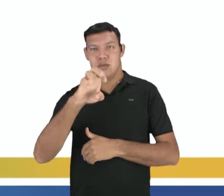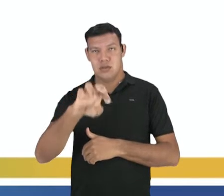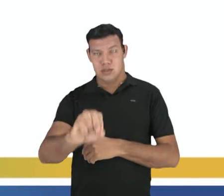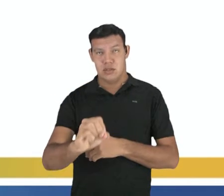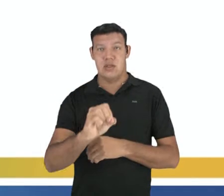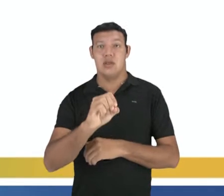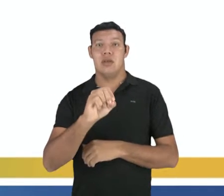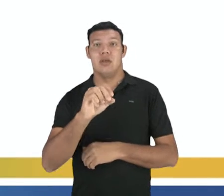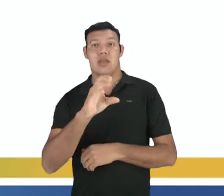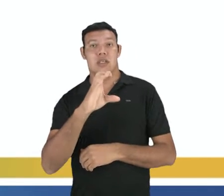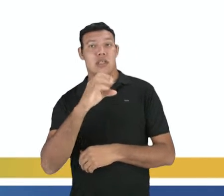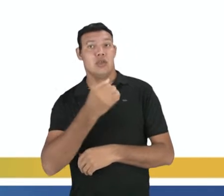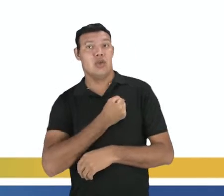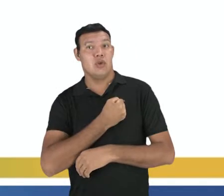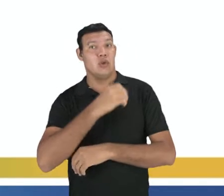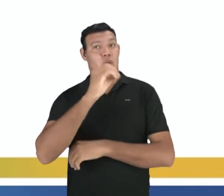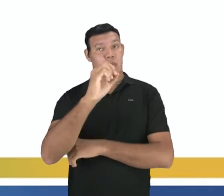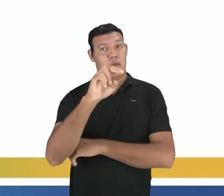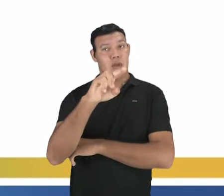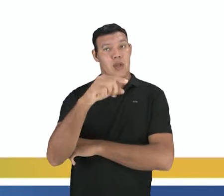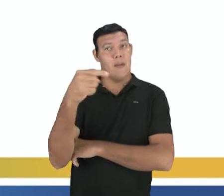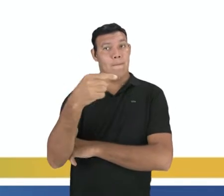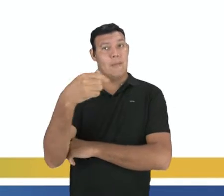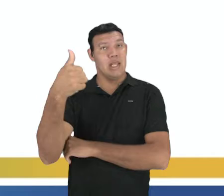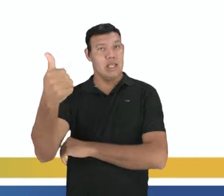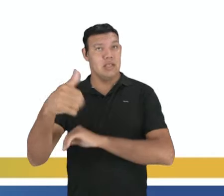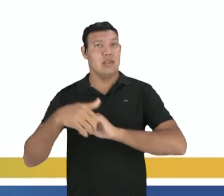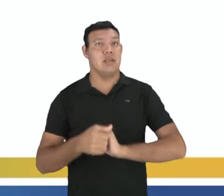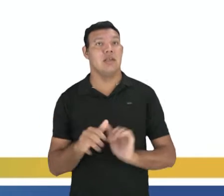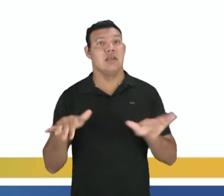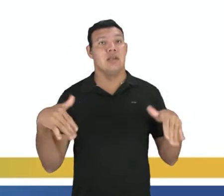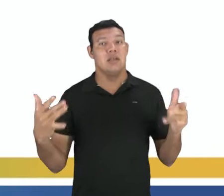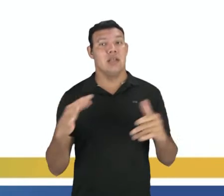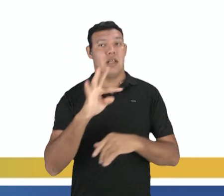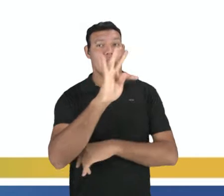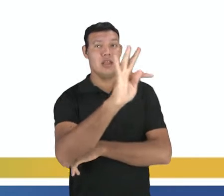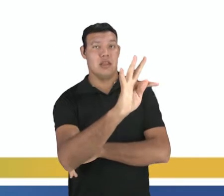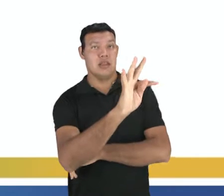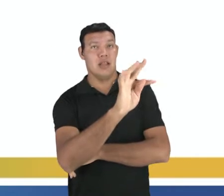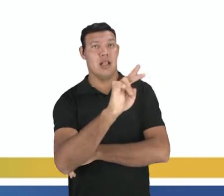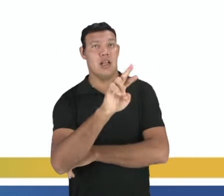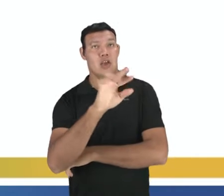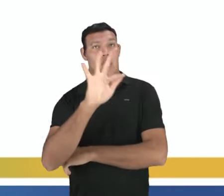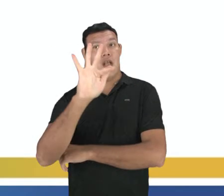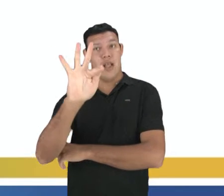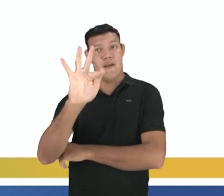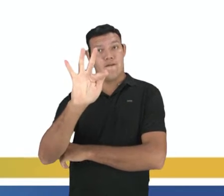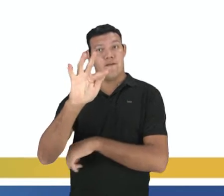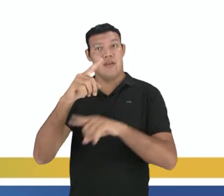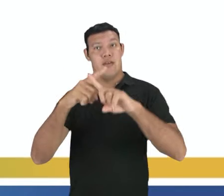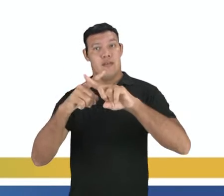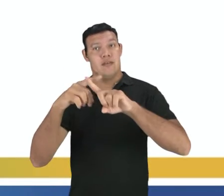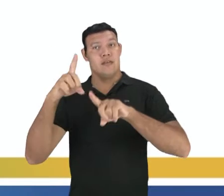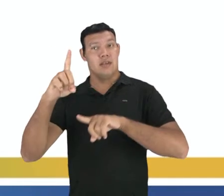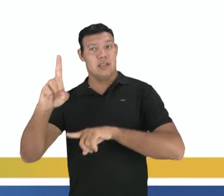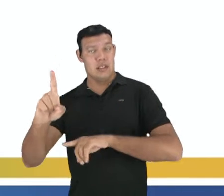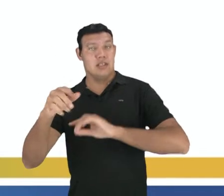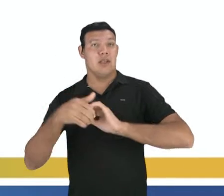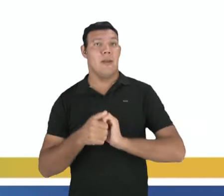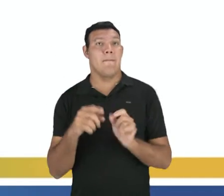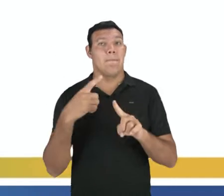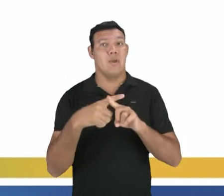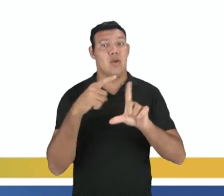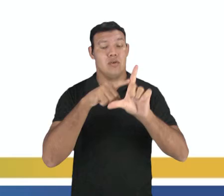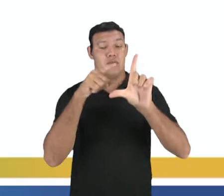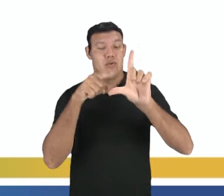quando você substituindo Na expressão o trabalho vai ser dado por menos força vezes o deslocamento tá porque o cosseno